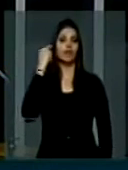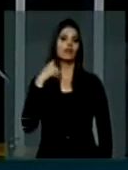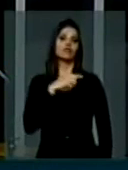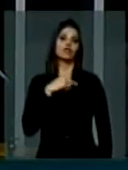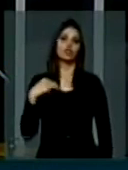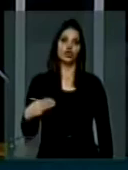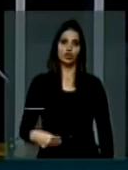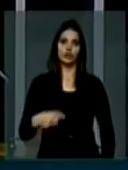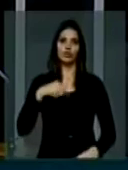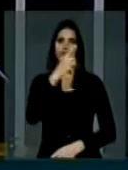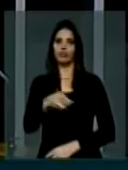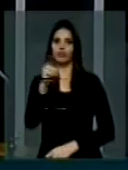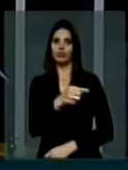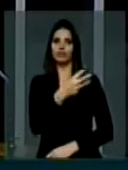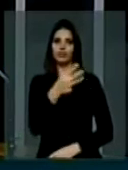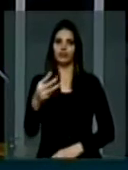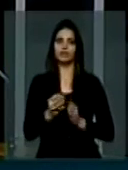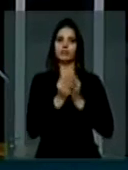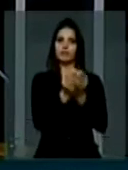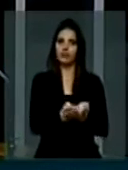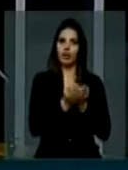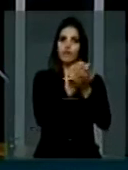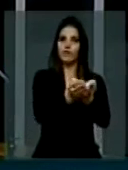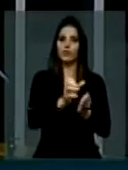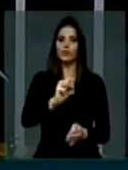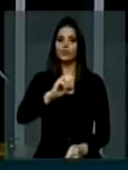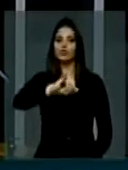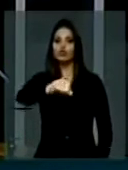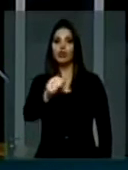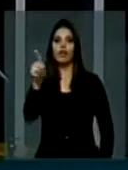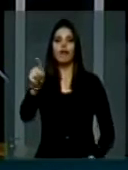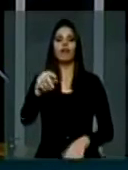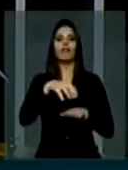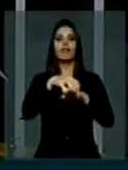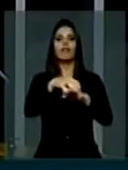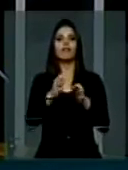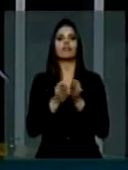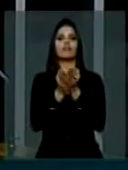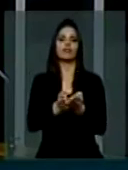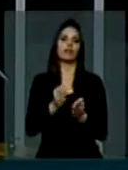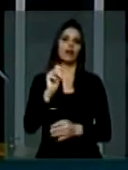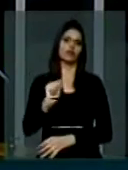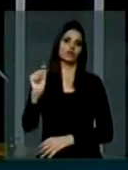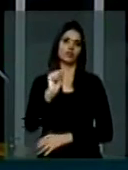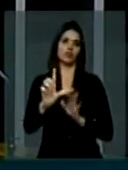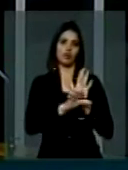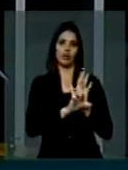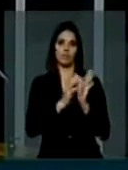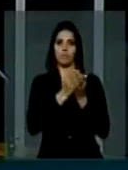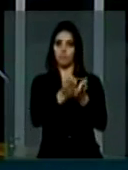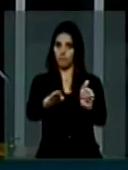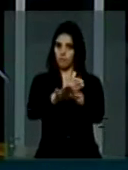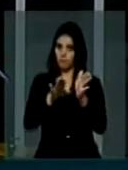33 navios de soja abastecendo-se na Argentina. A recente aprovação da Lei dos Portos assinala